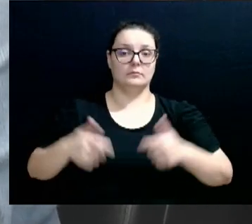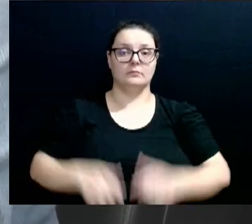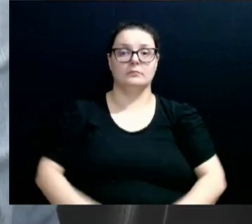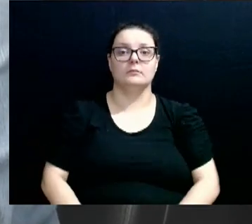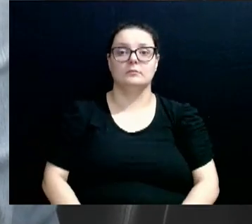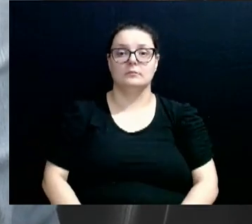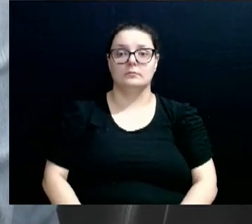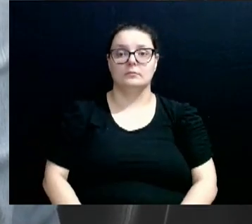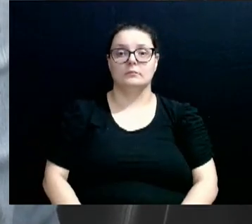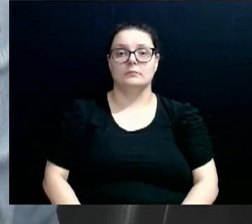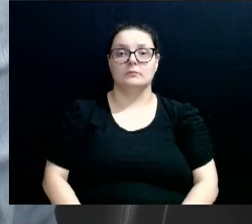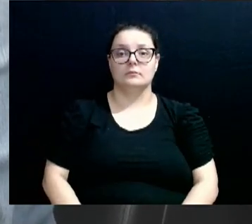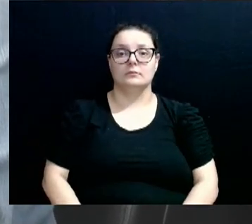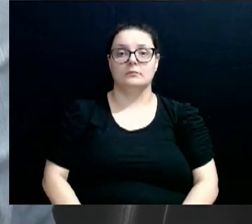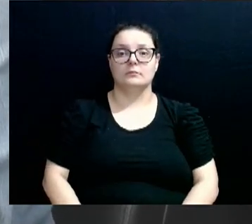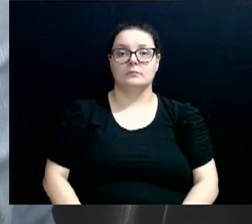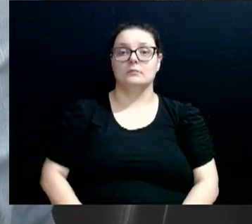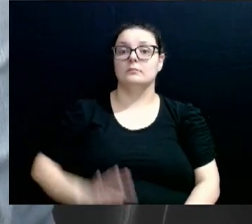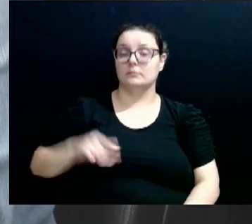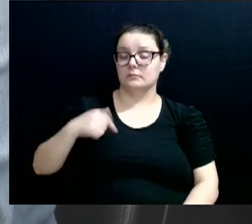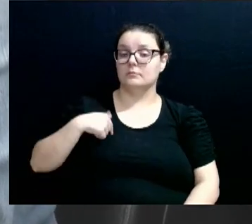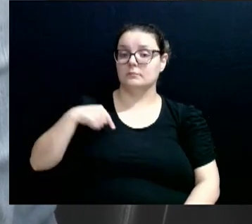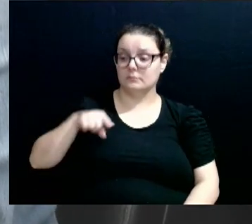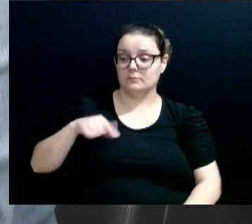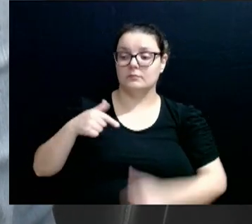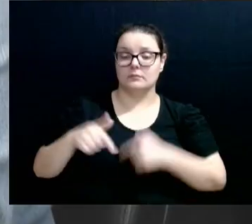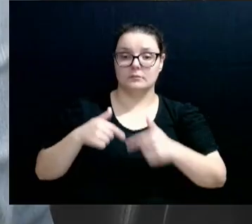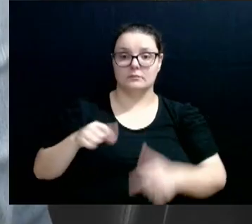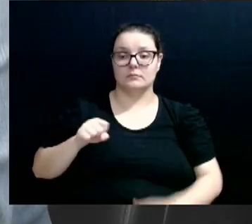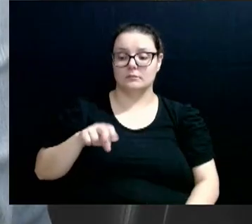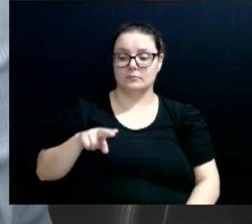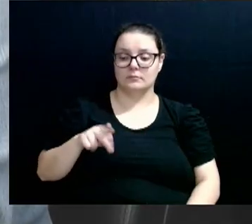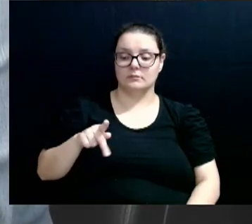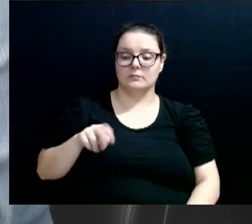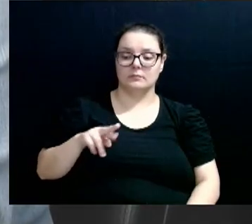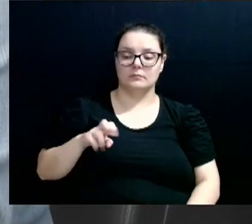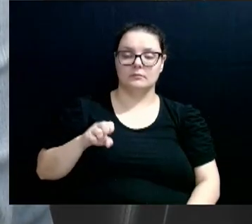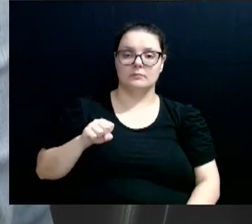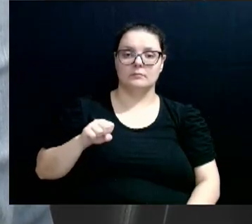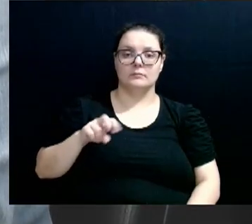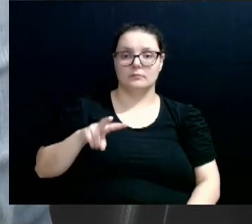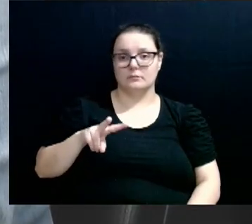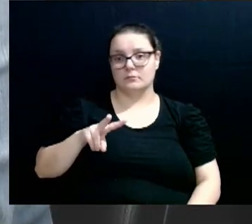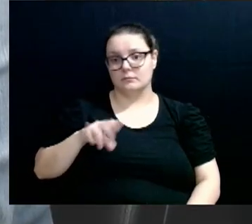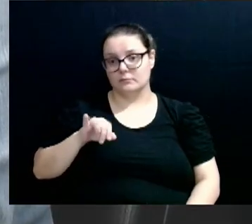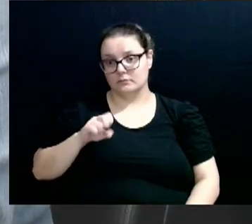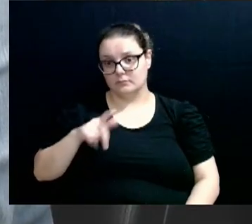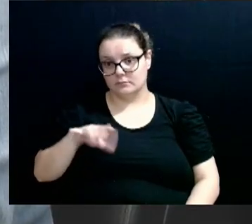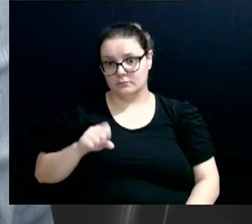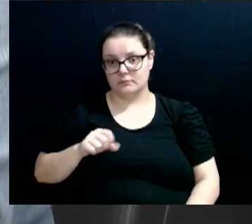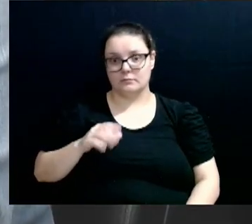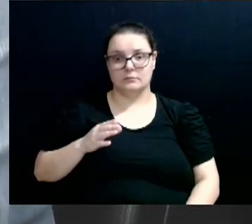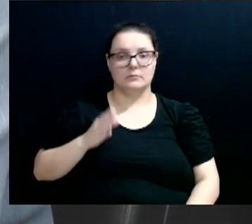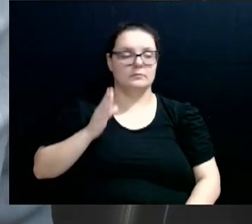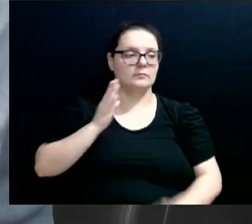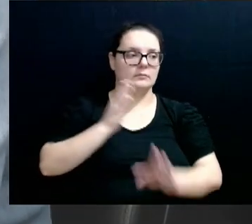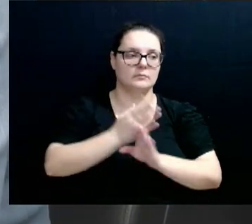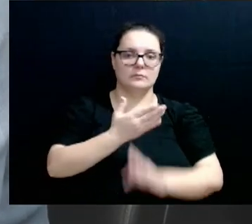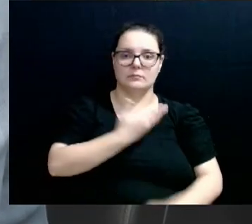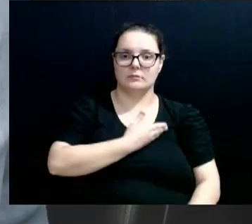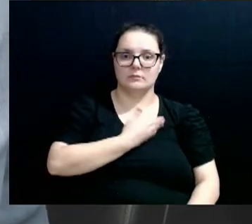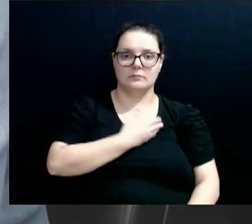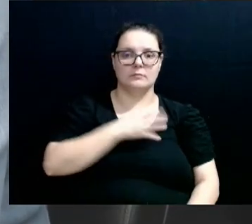E quando eu fui trabalhar, né, na supervisão, assim, eu encontrei colegas com conhecimento muito profundo de educação,